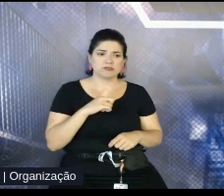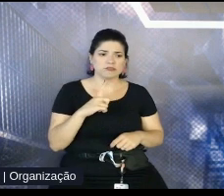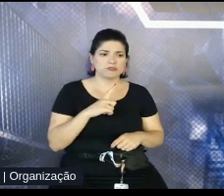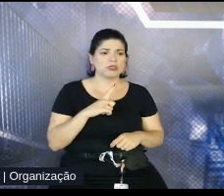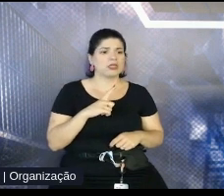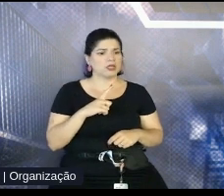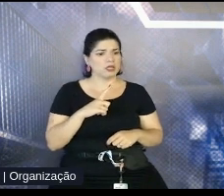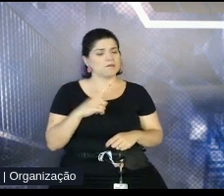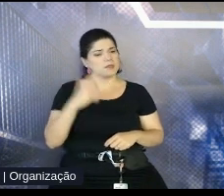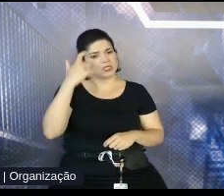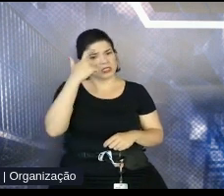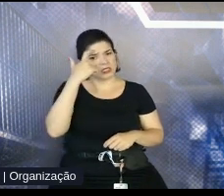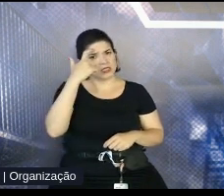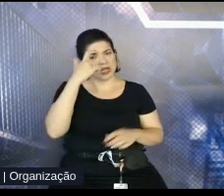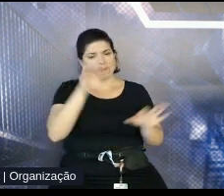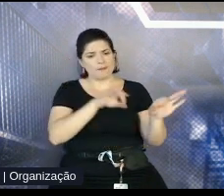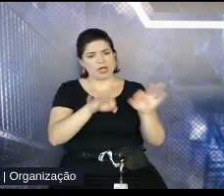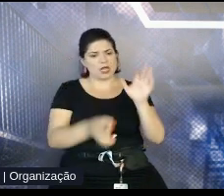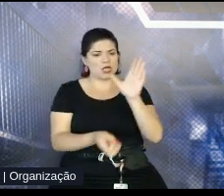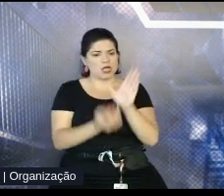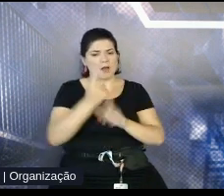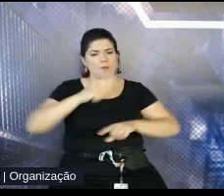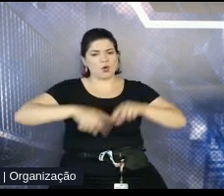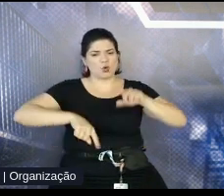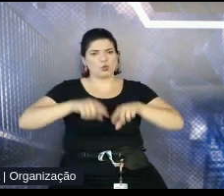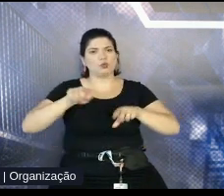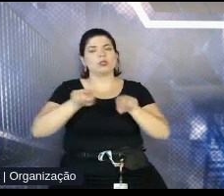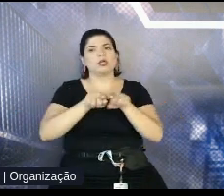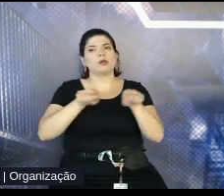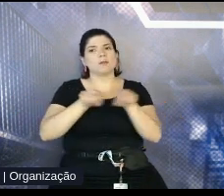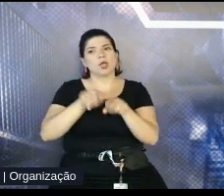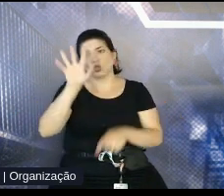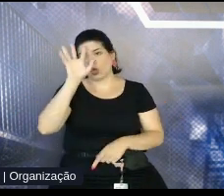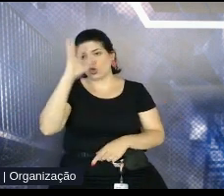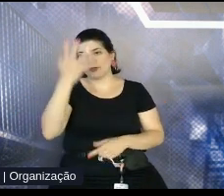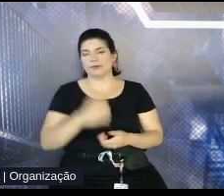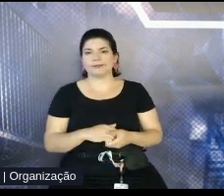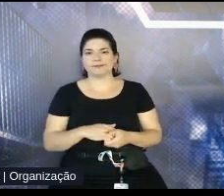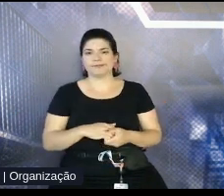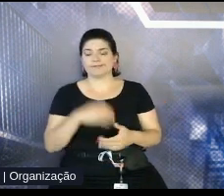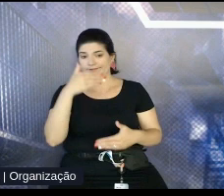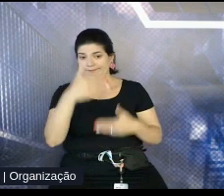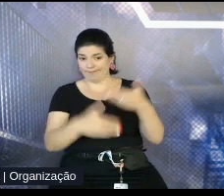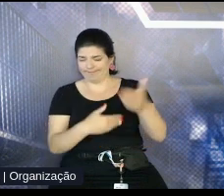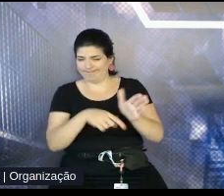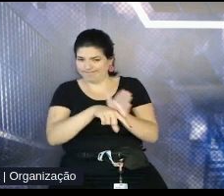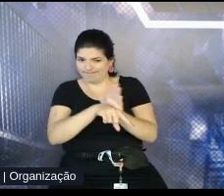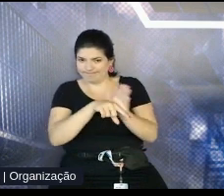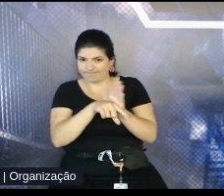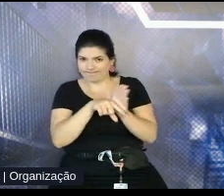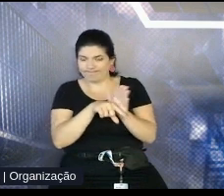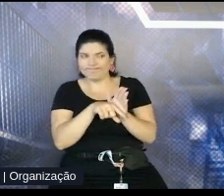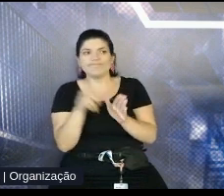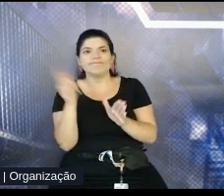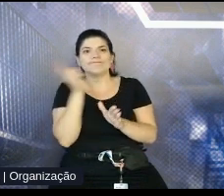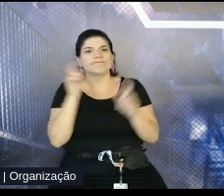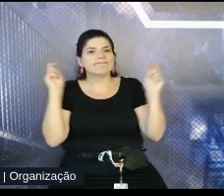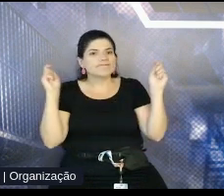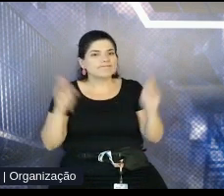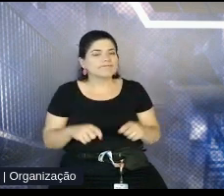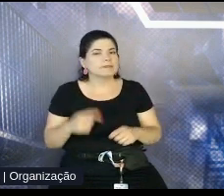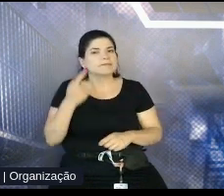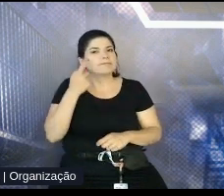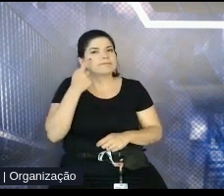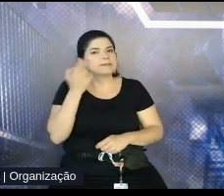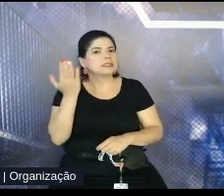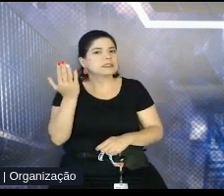na construção desses produtos e soluções. E aí, durante o nosso processo de pesquisa, a gente já consegue estar levantando